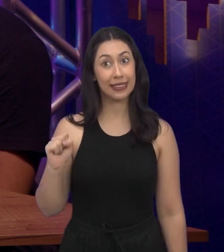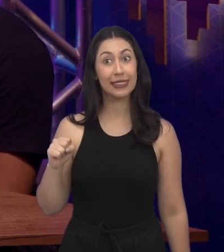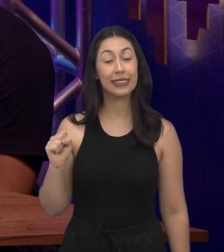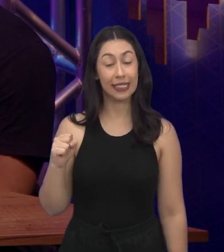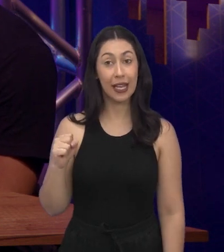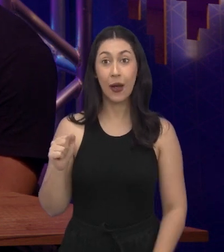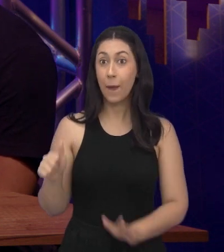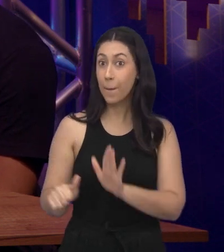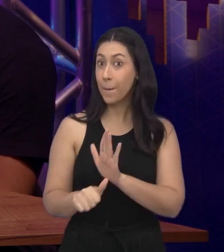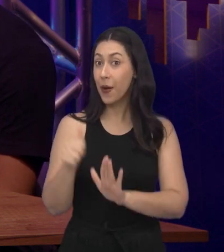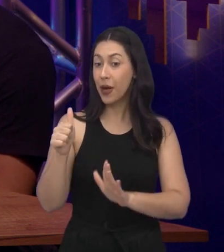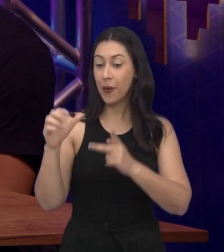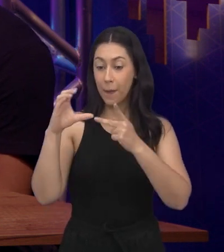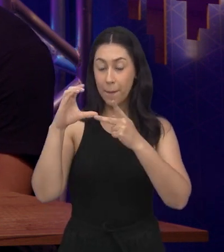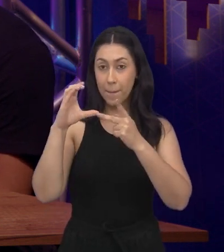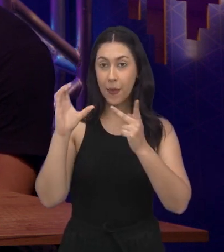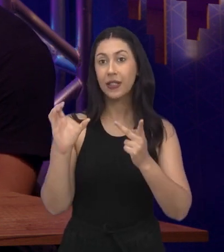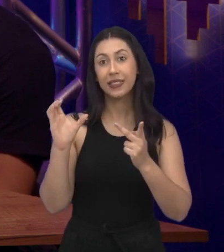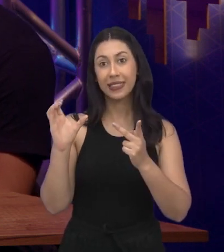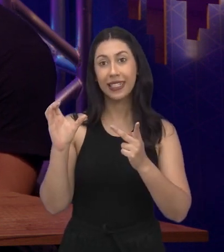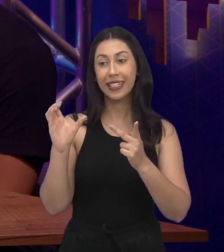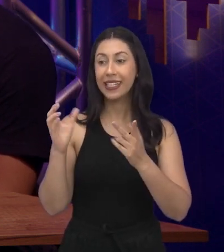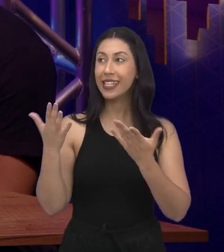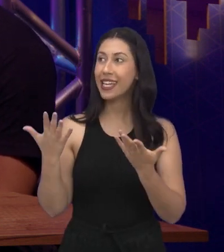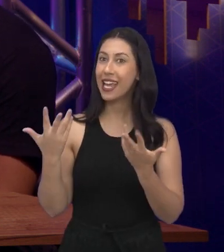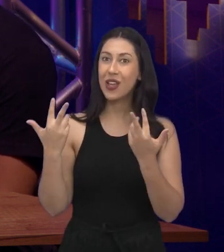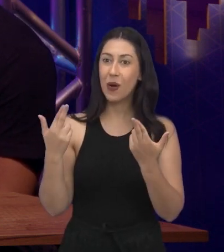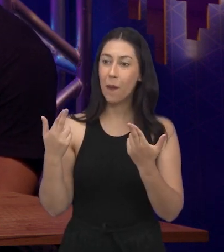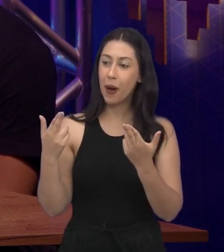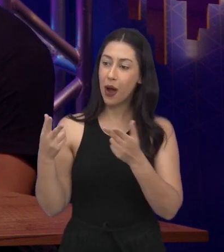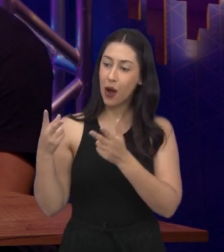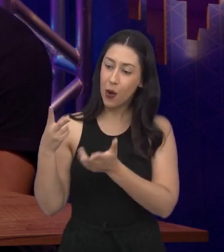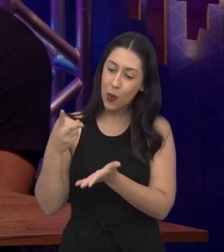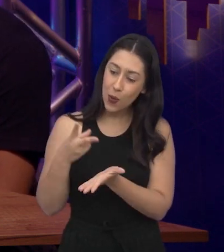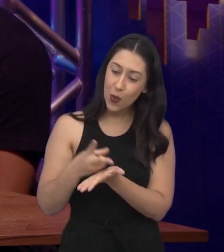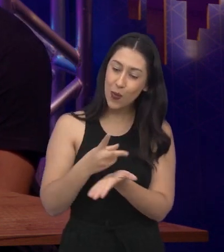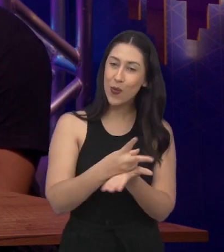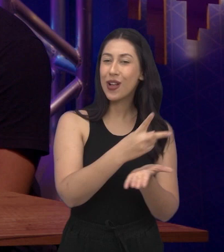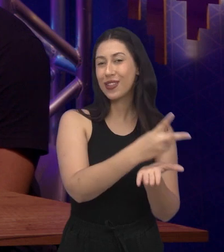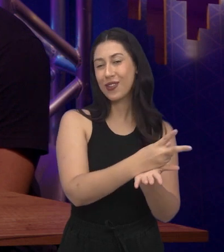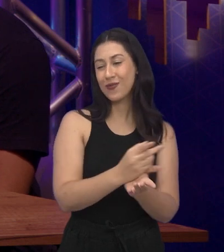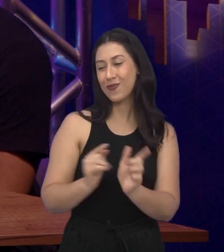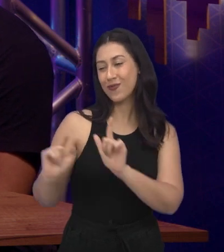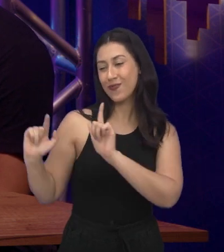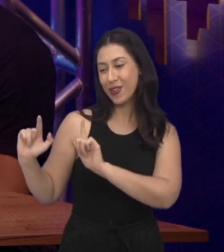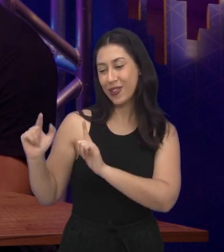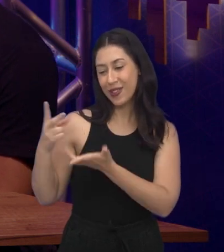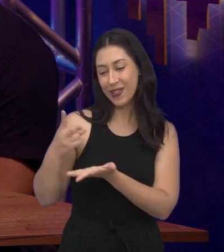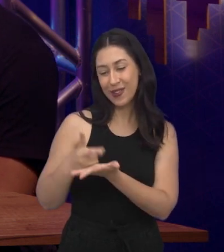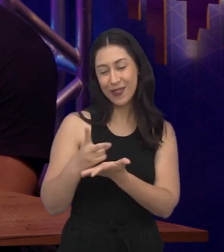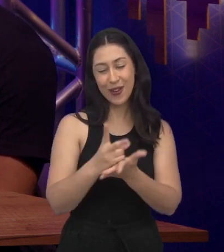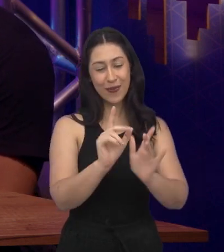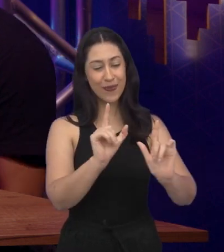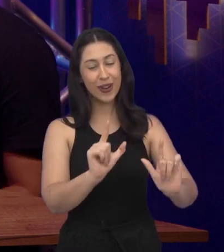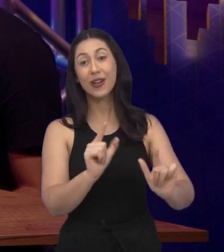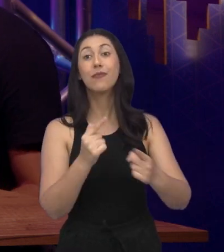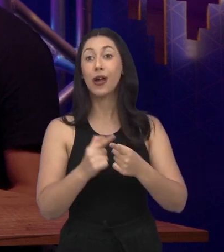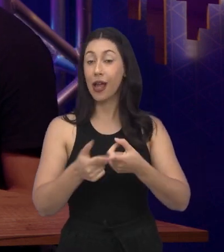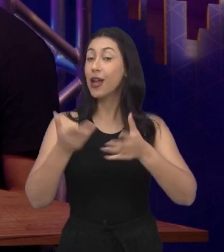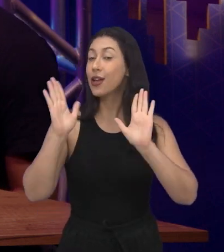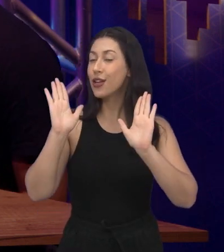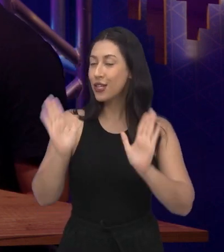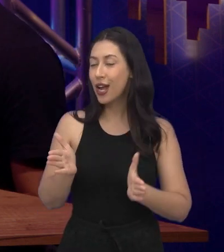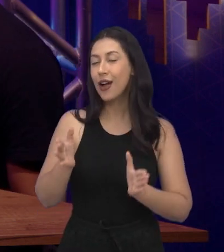global. É. Esse é o primeiro Pode Ser, que é uma suíte, que é uma continuação de um Pode Ser. Que a gente já